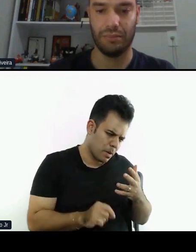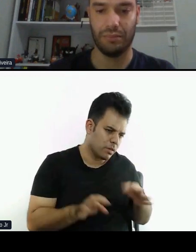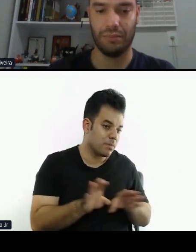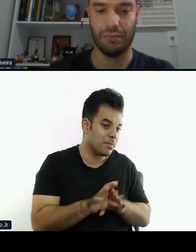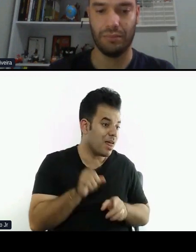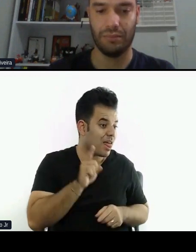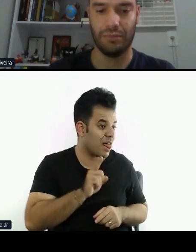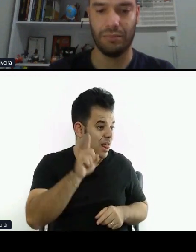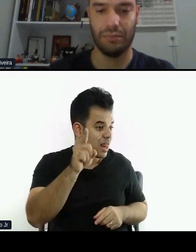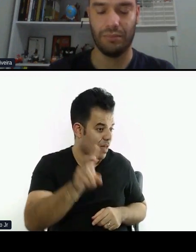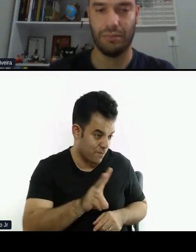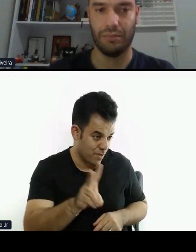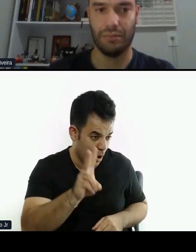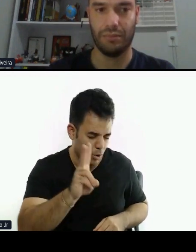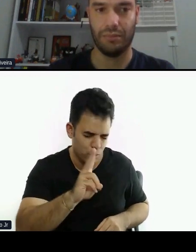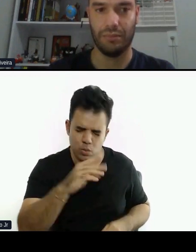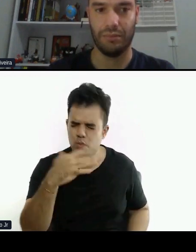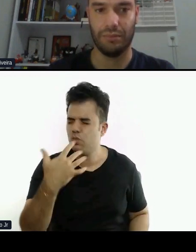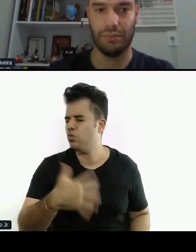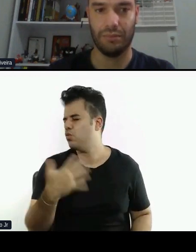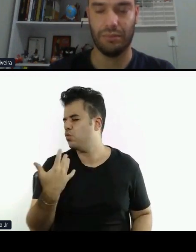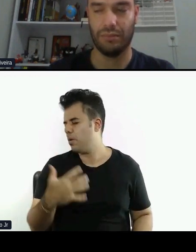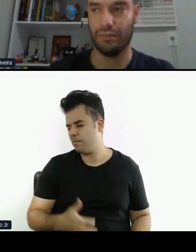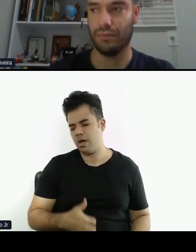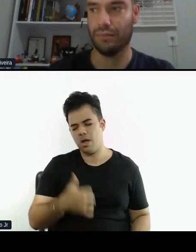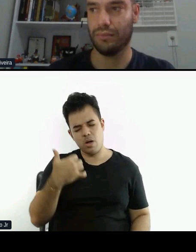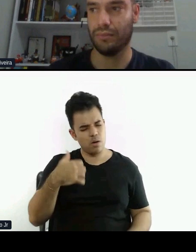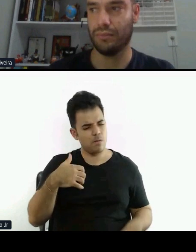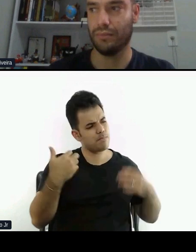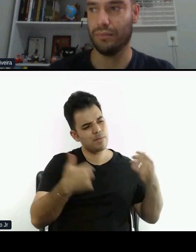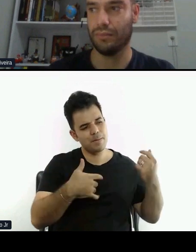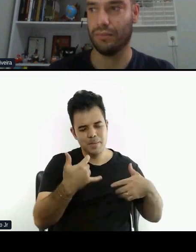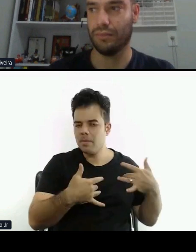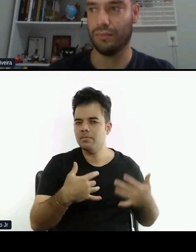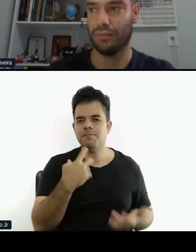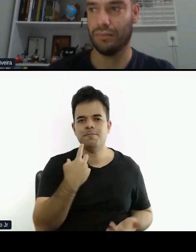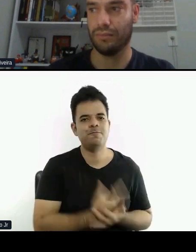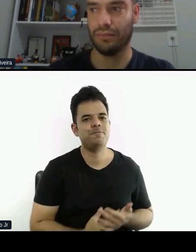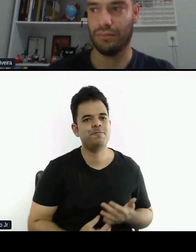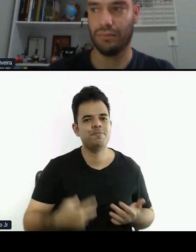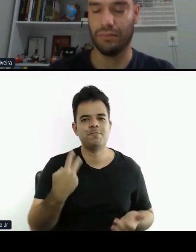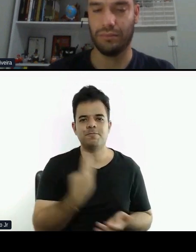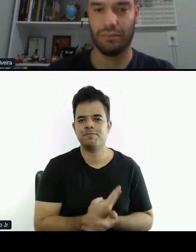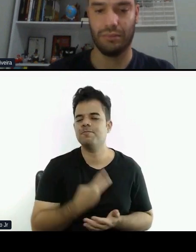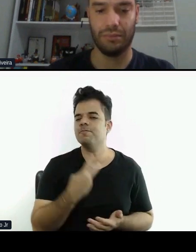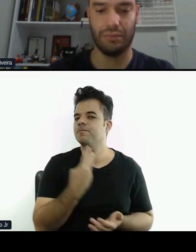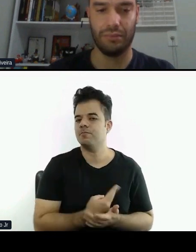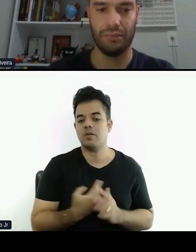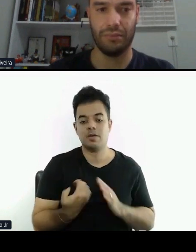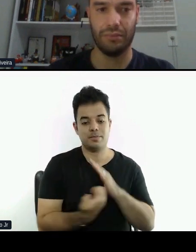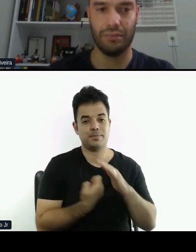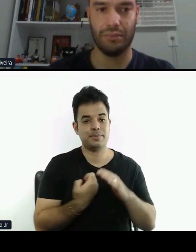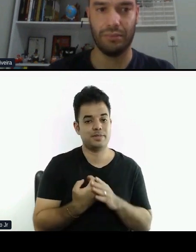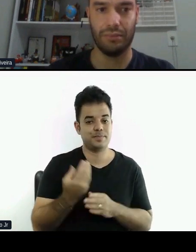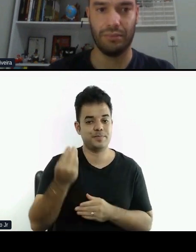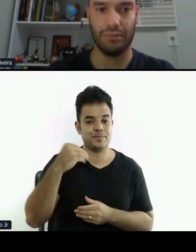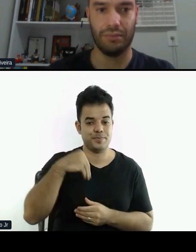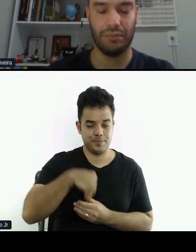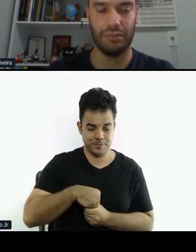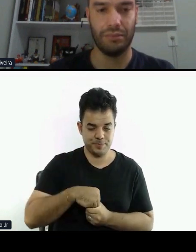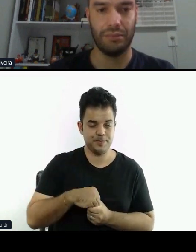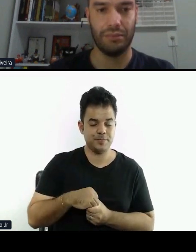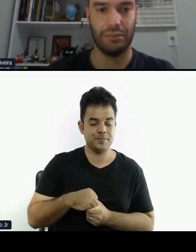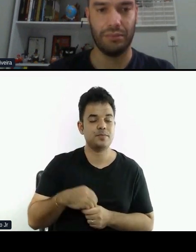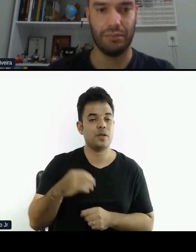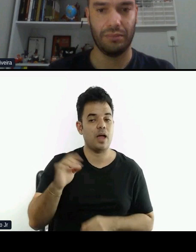no final, né? A gente vai ter já um ganho muito grande ali para a empresa. Então, acho que esse é um ponto importante que eu